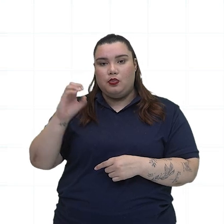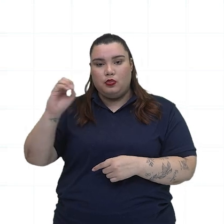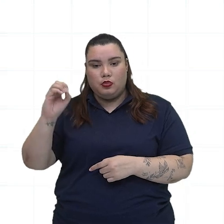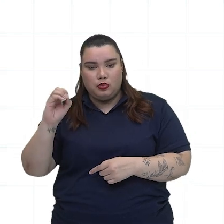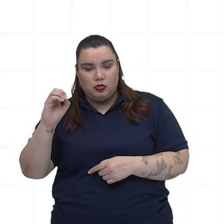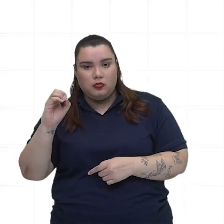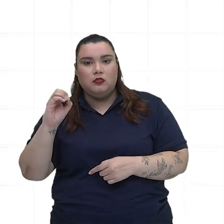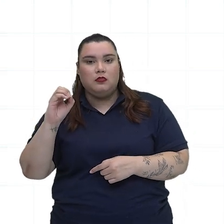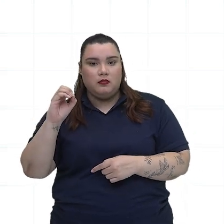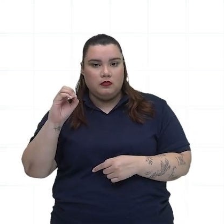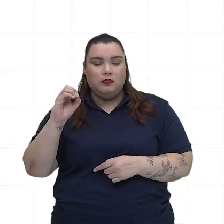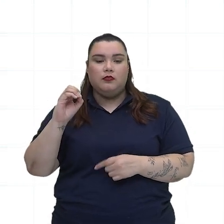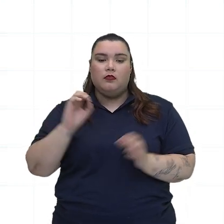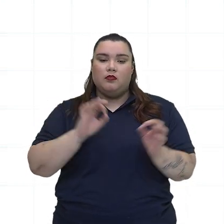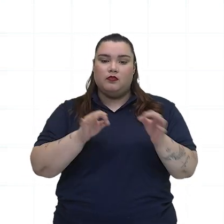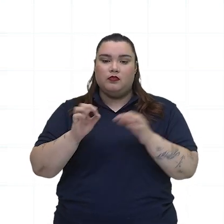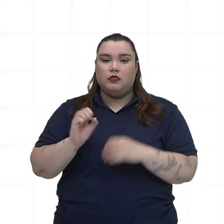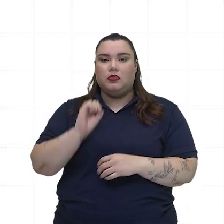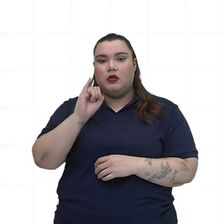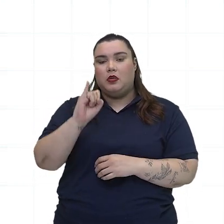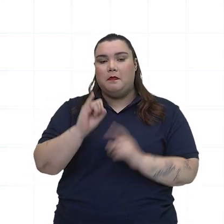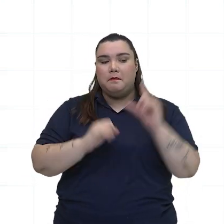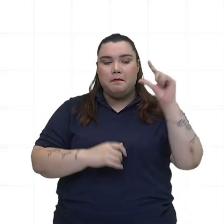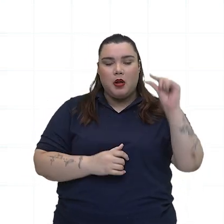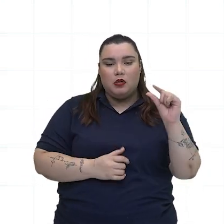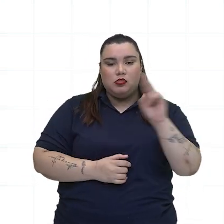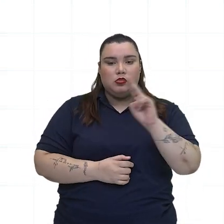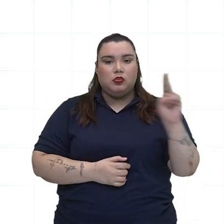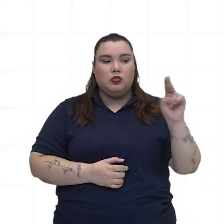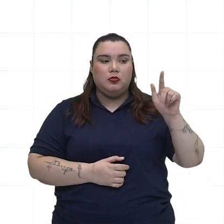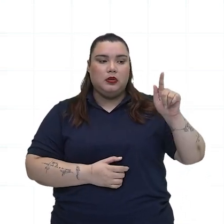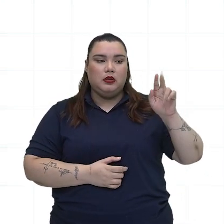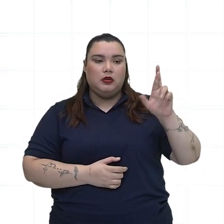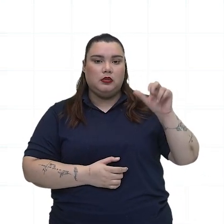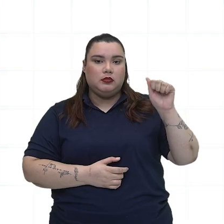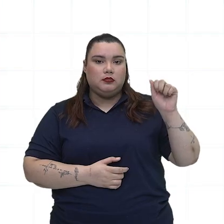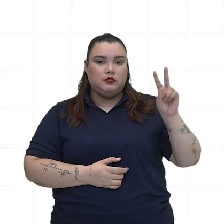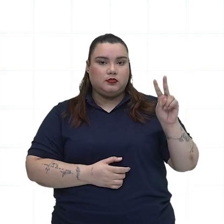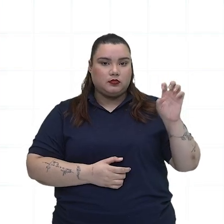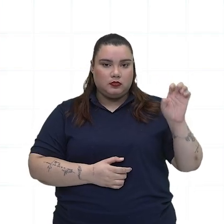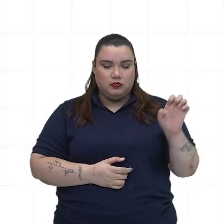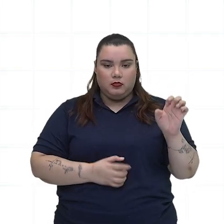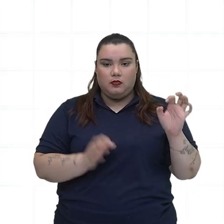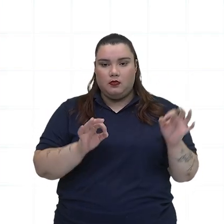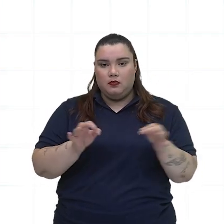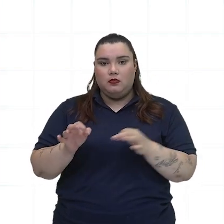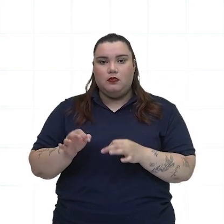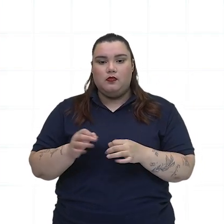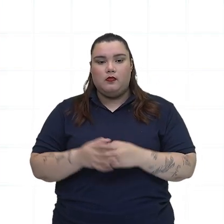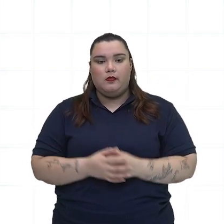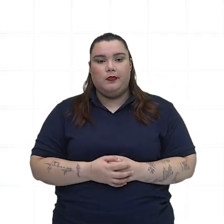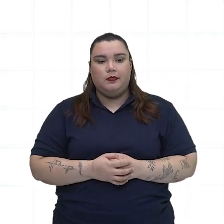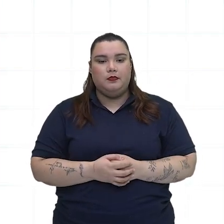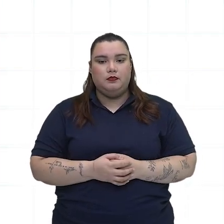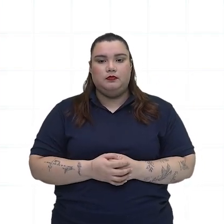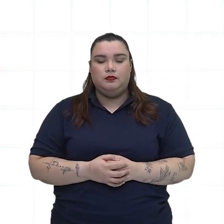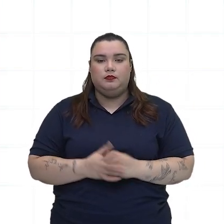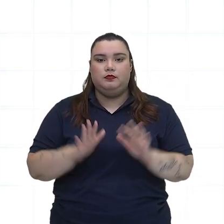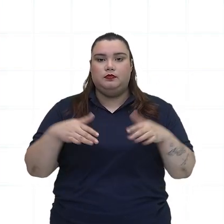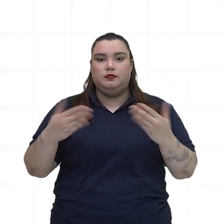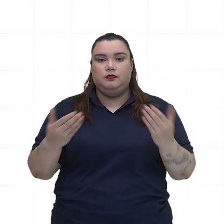um som alto, ou se ele é um som baixo, que é um som grave. O fator